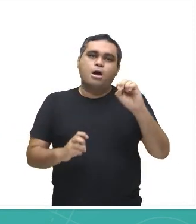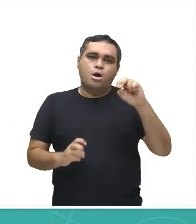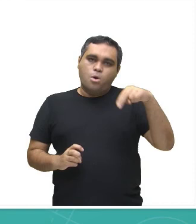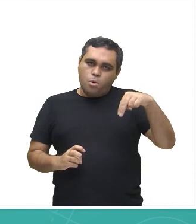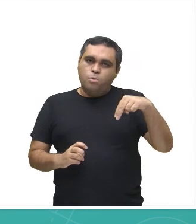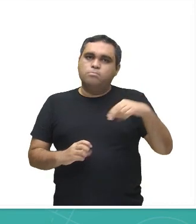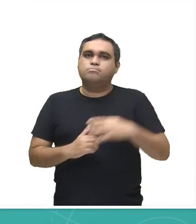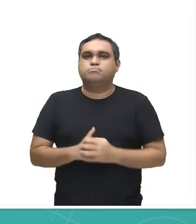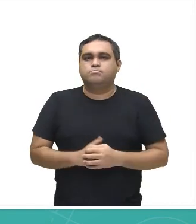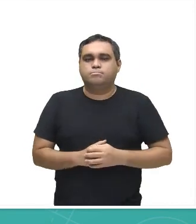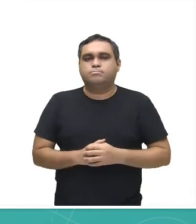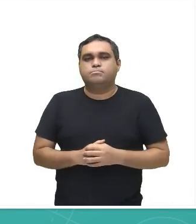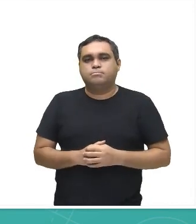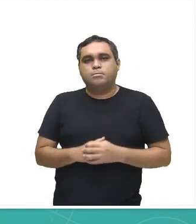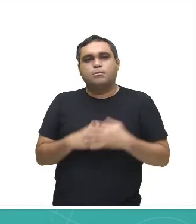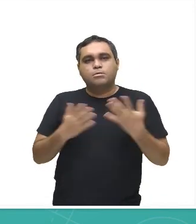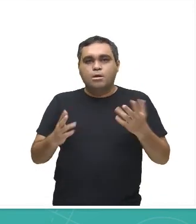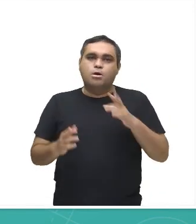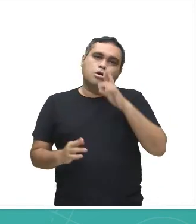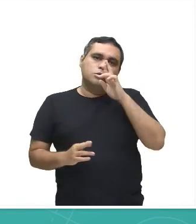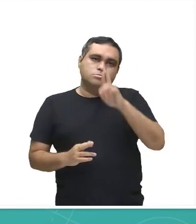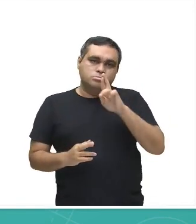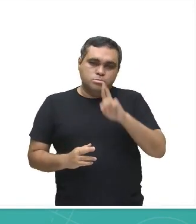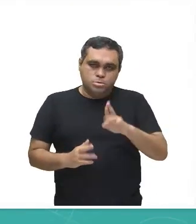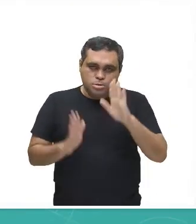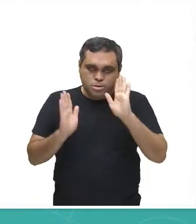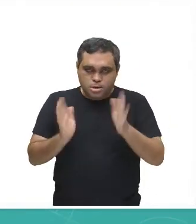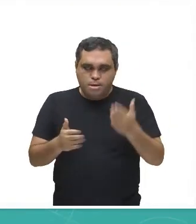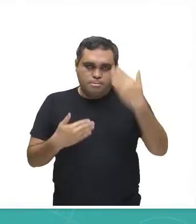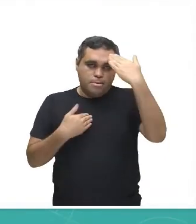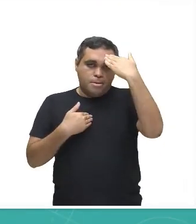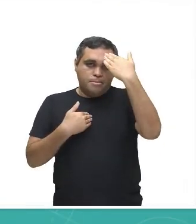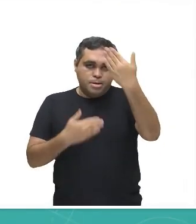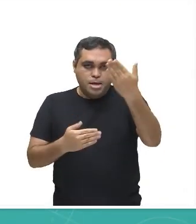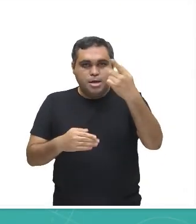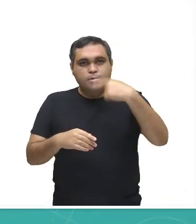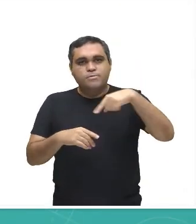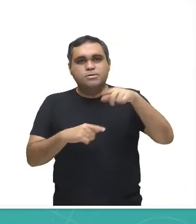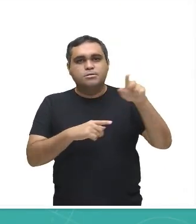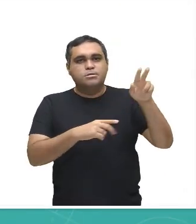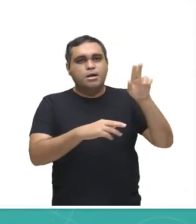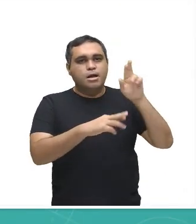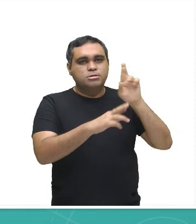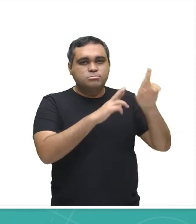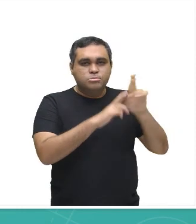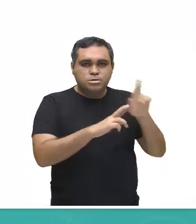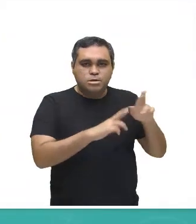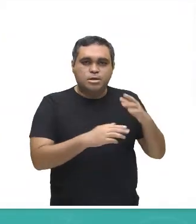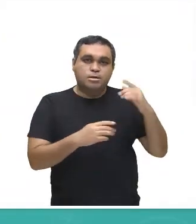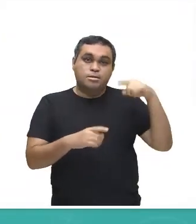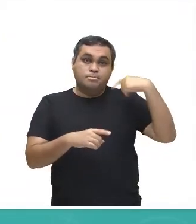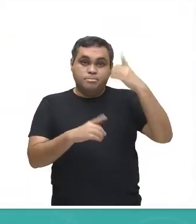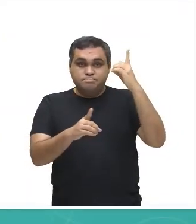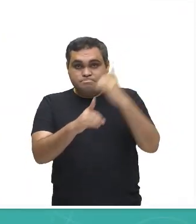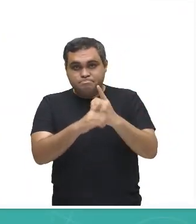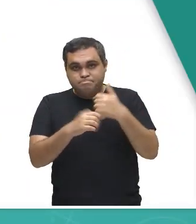Está aí a resposta para vocês. Muito obrigada pela participação de vocês e até mais.